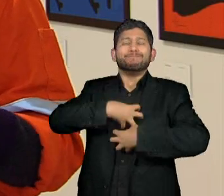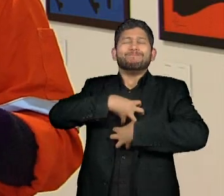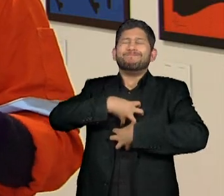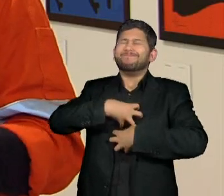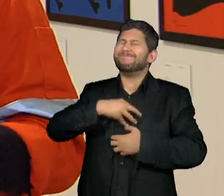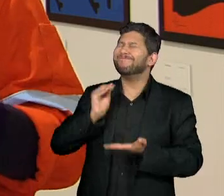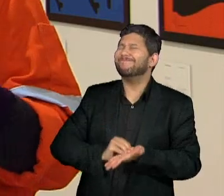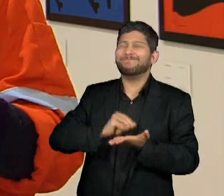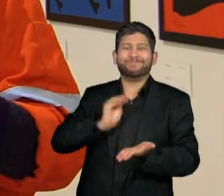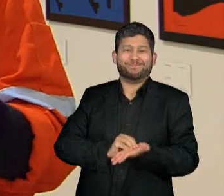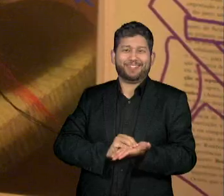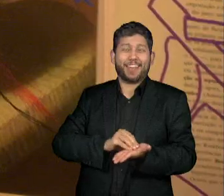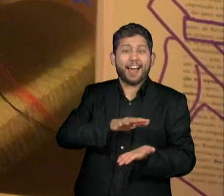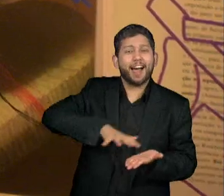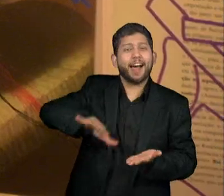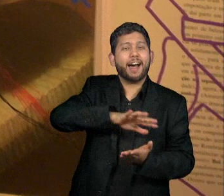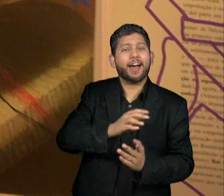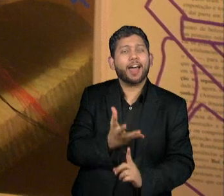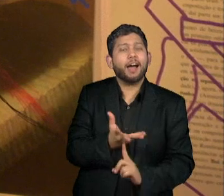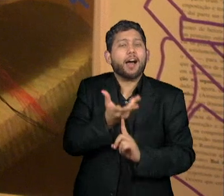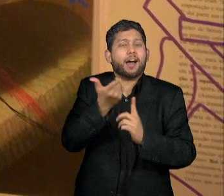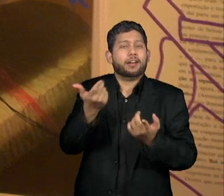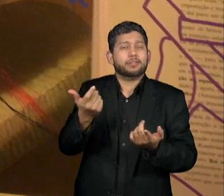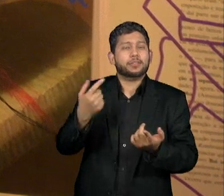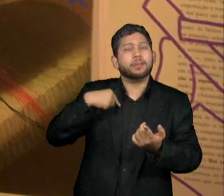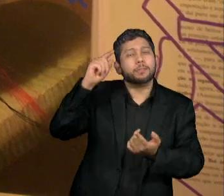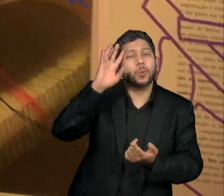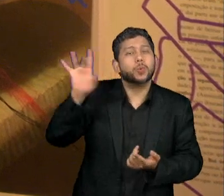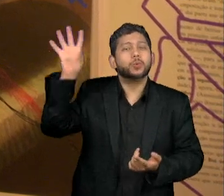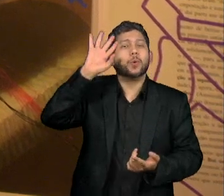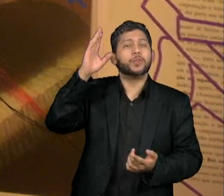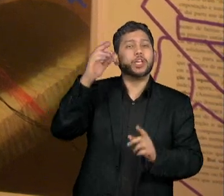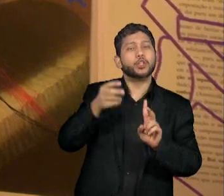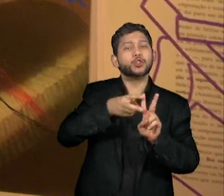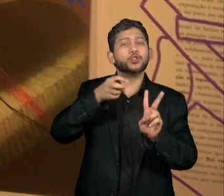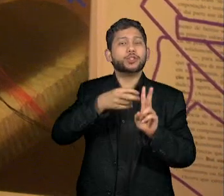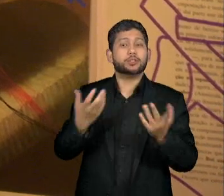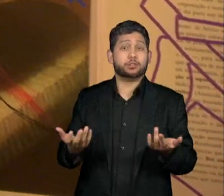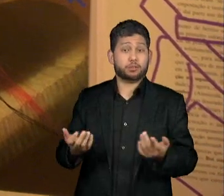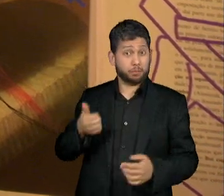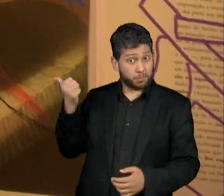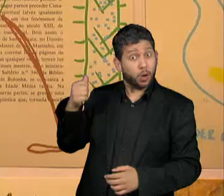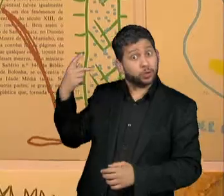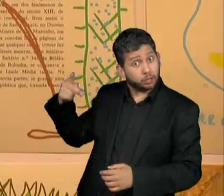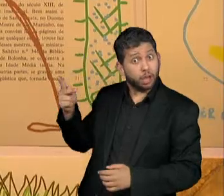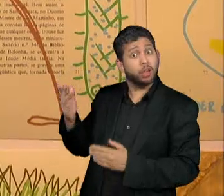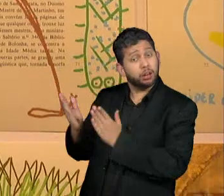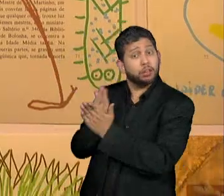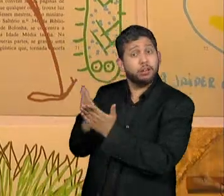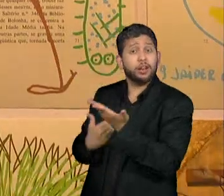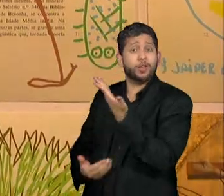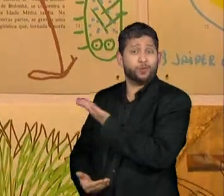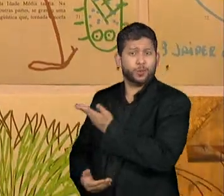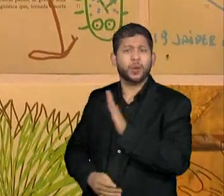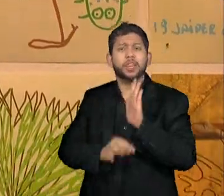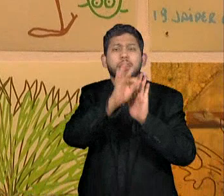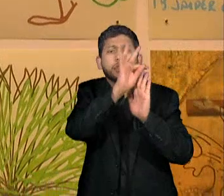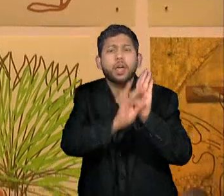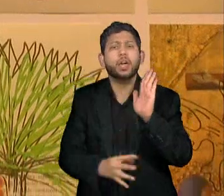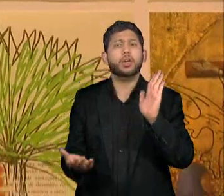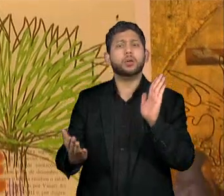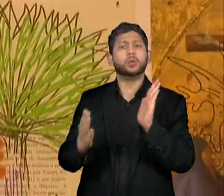do pensamento indígena. Reescrito e desenhado, é dele também este livro com textos e